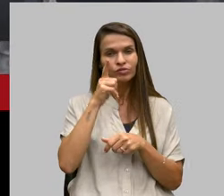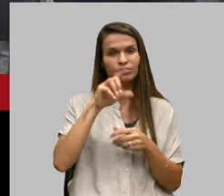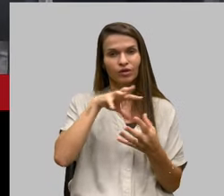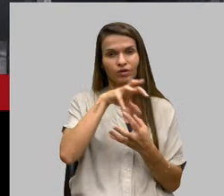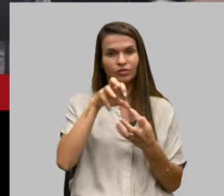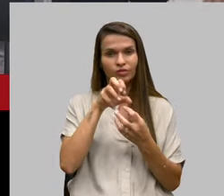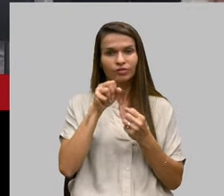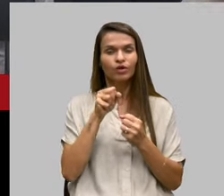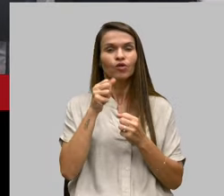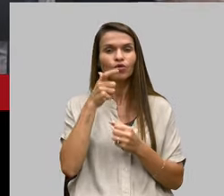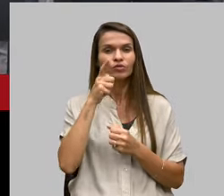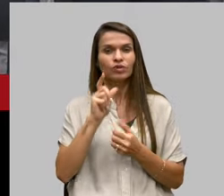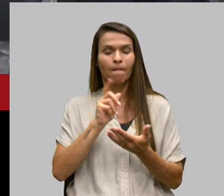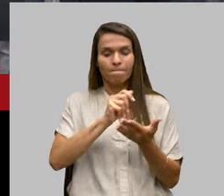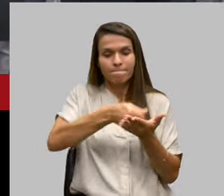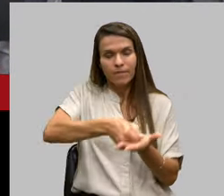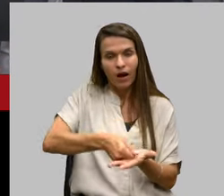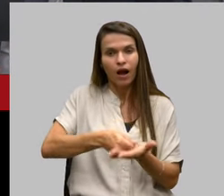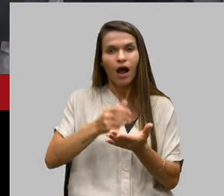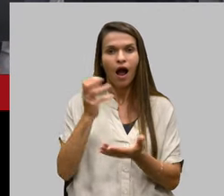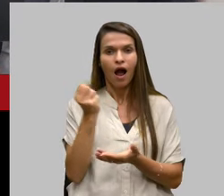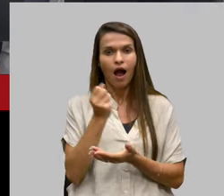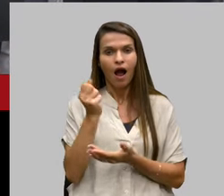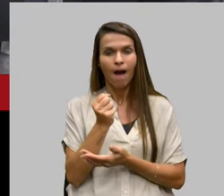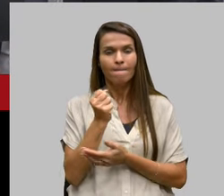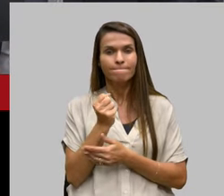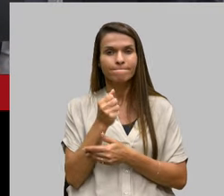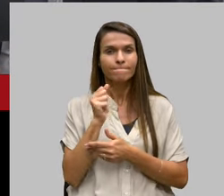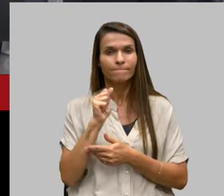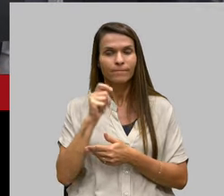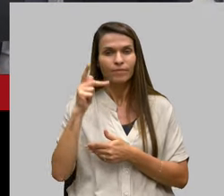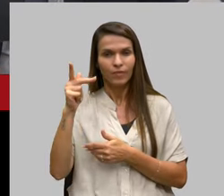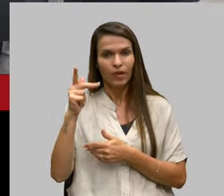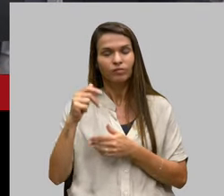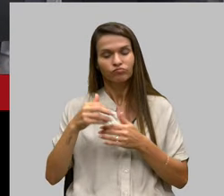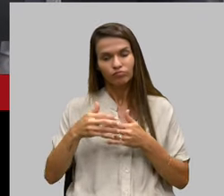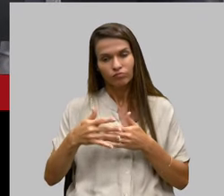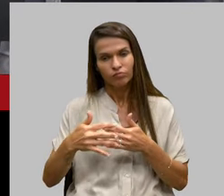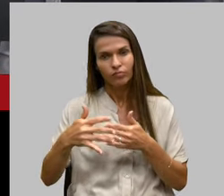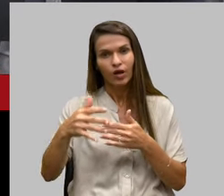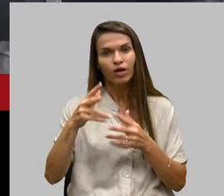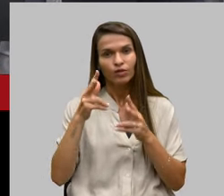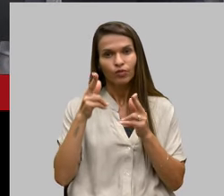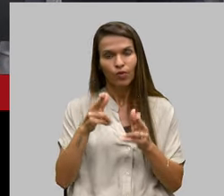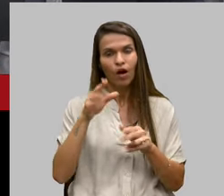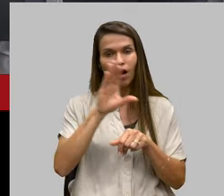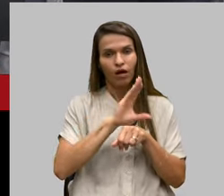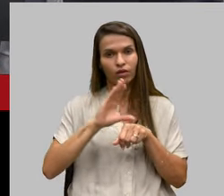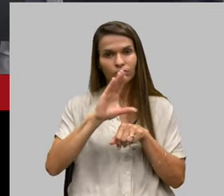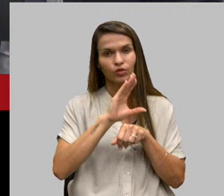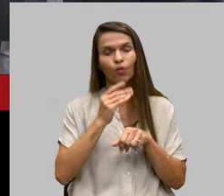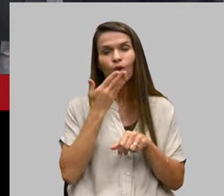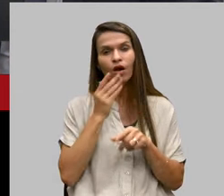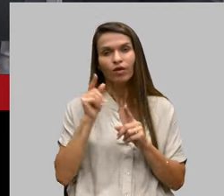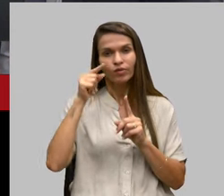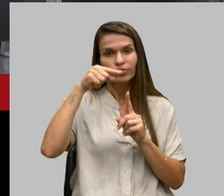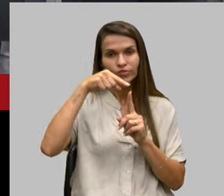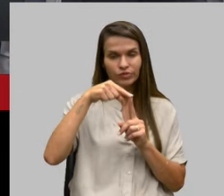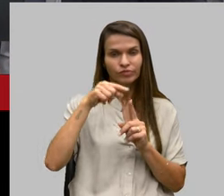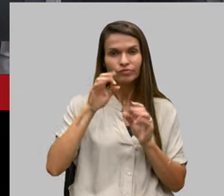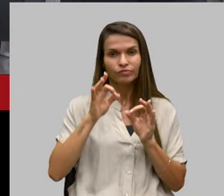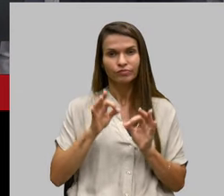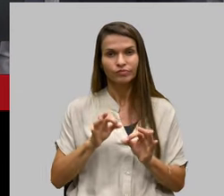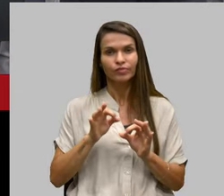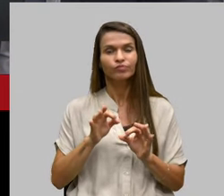vou conseguir pagar as aposentadorias e pensões em longuíssimo prazo Como é o que requer a constituição e Qual é o objetivo de fato do um regime